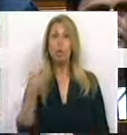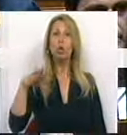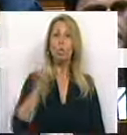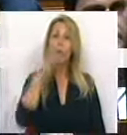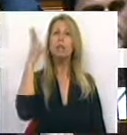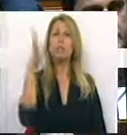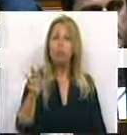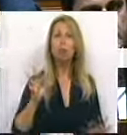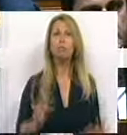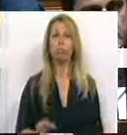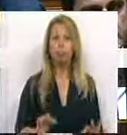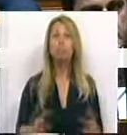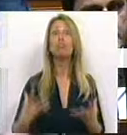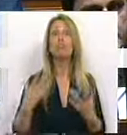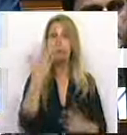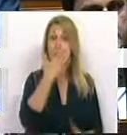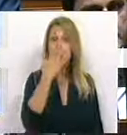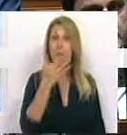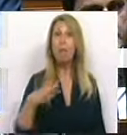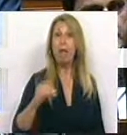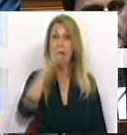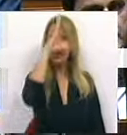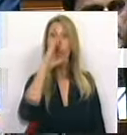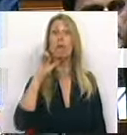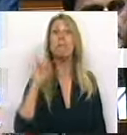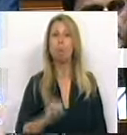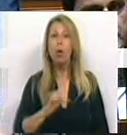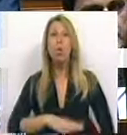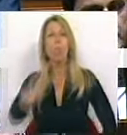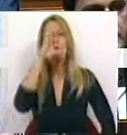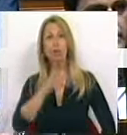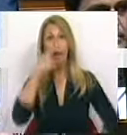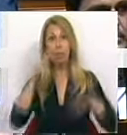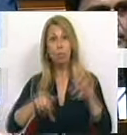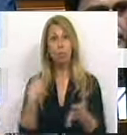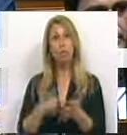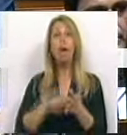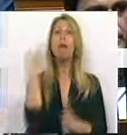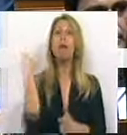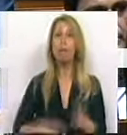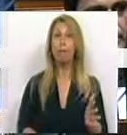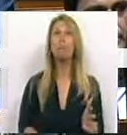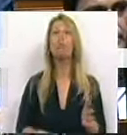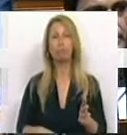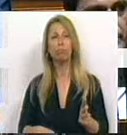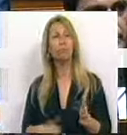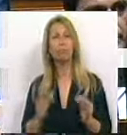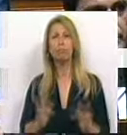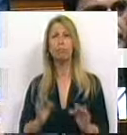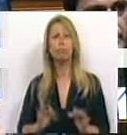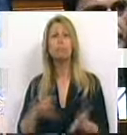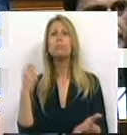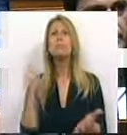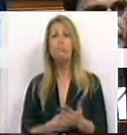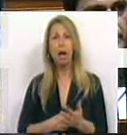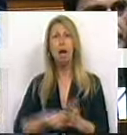assegura que com o Partido Socialista no Governo, o Estado, os contribuintes, vão pagar os